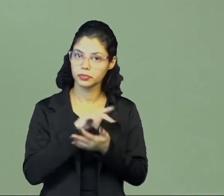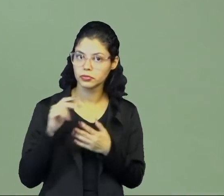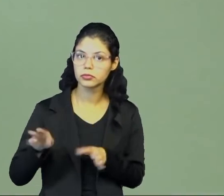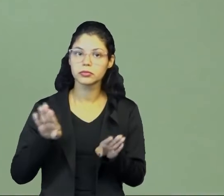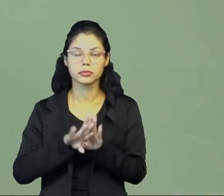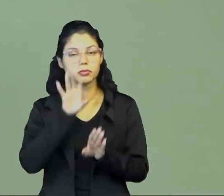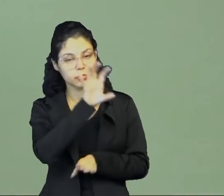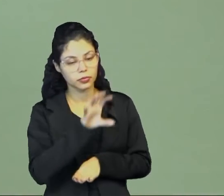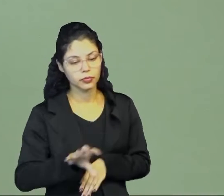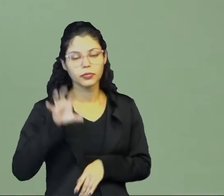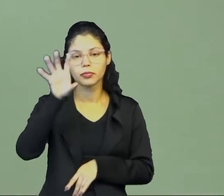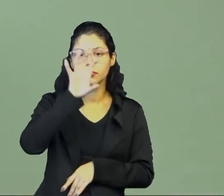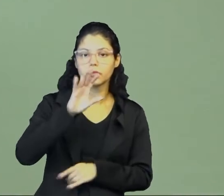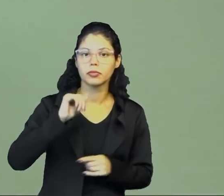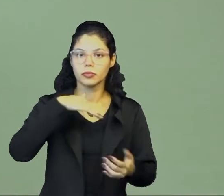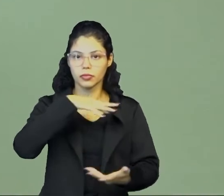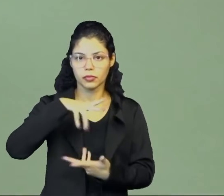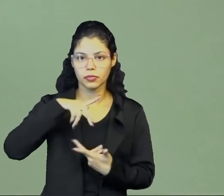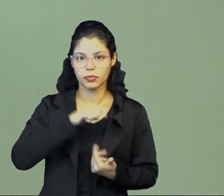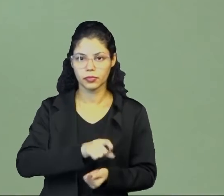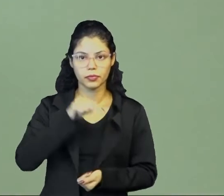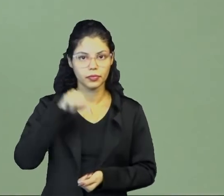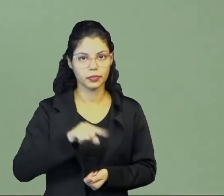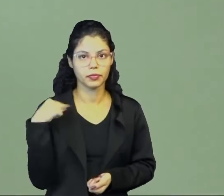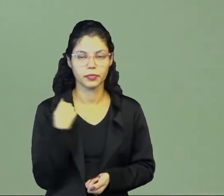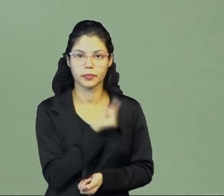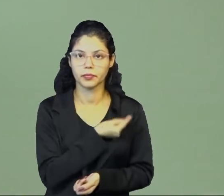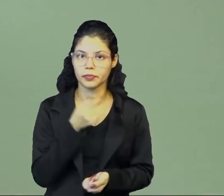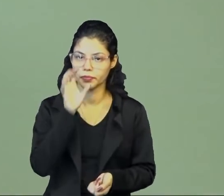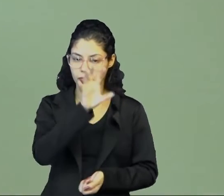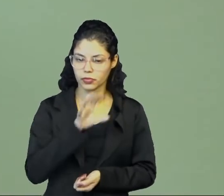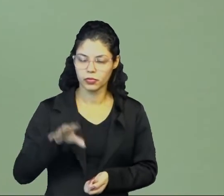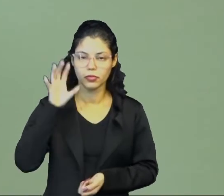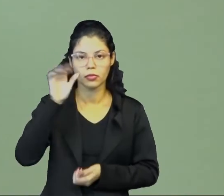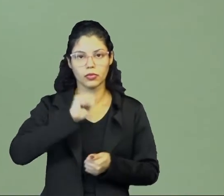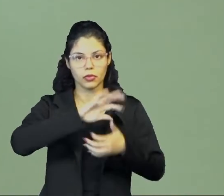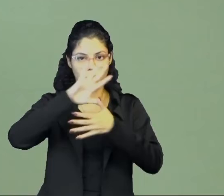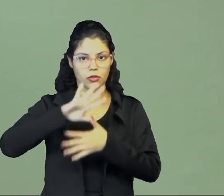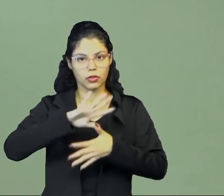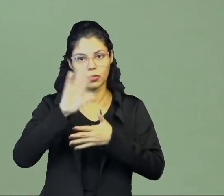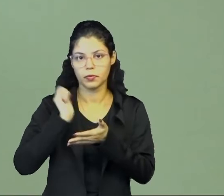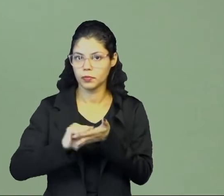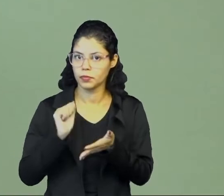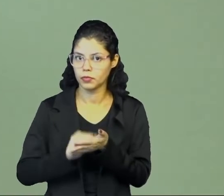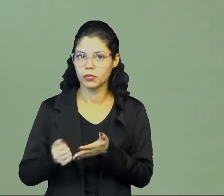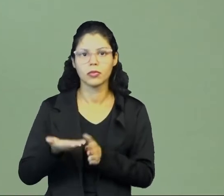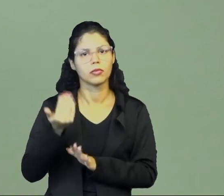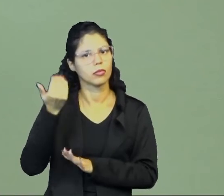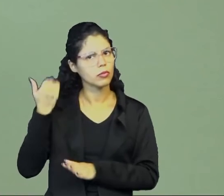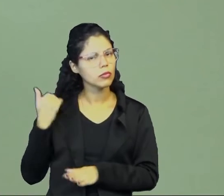diversas regiões do planeta. Aqui na nossa região americana, a gente tem formas de escrita